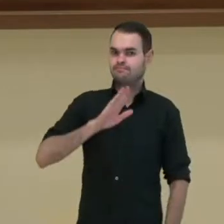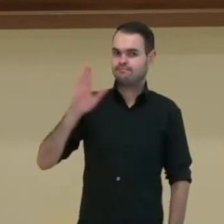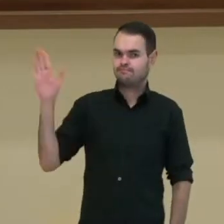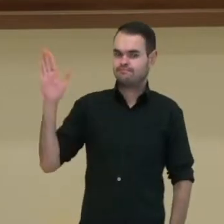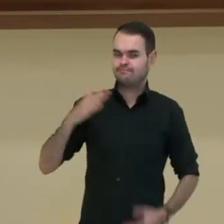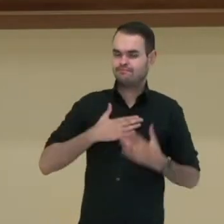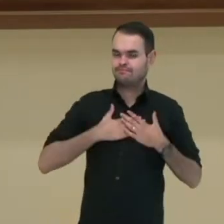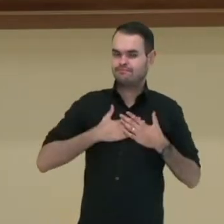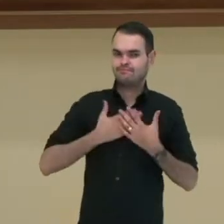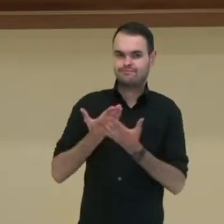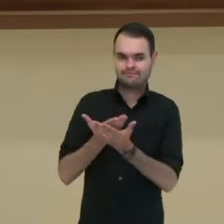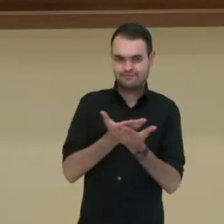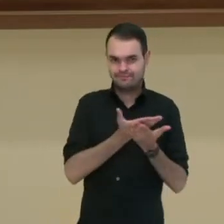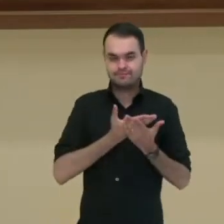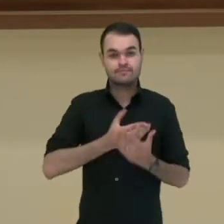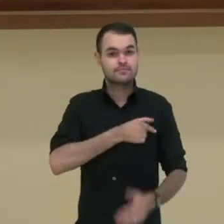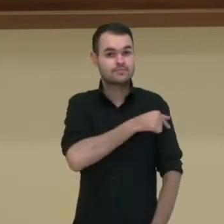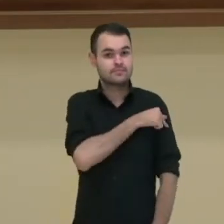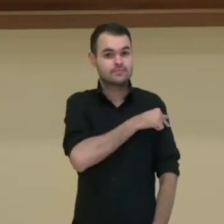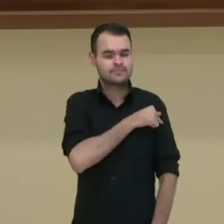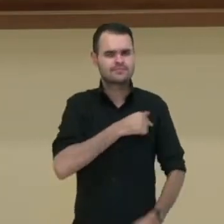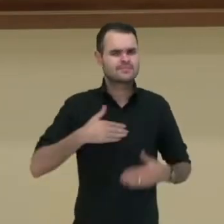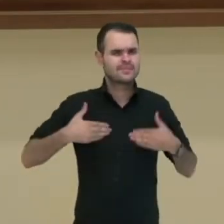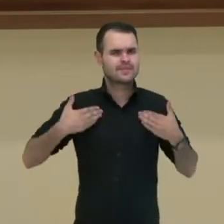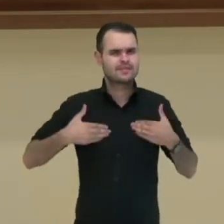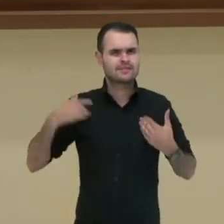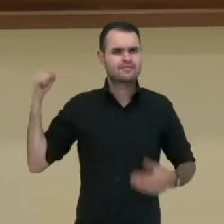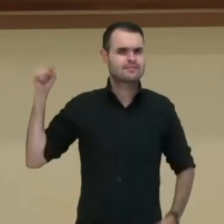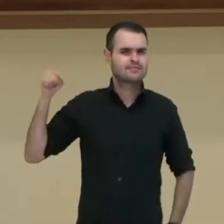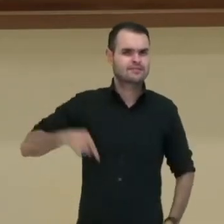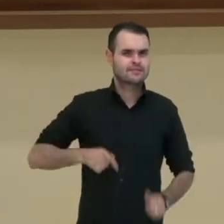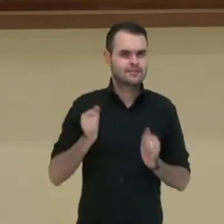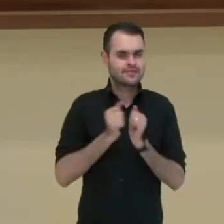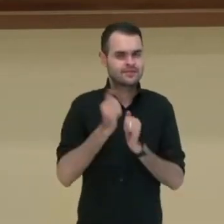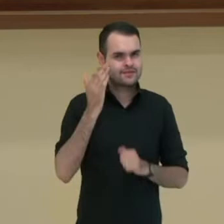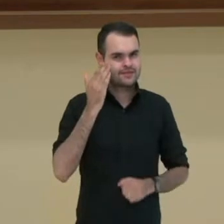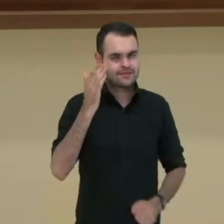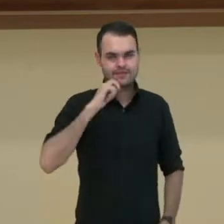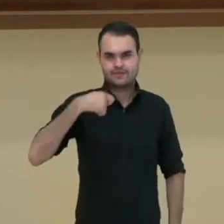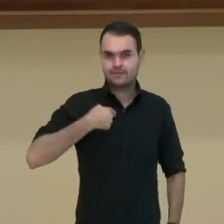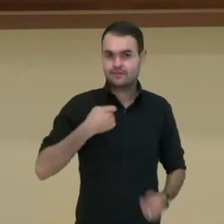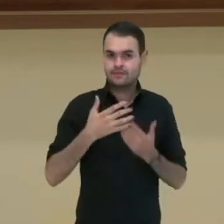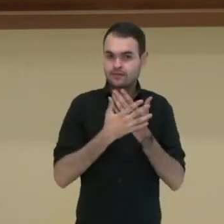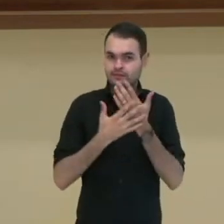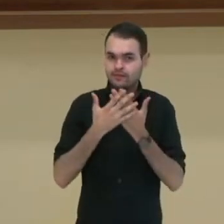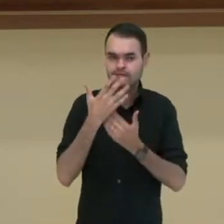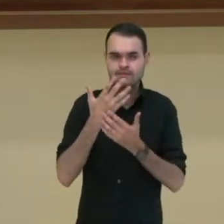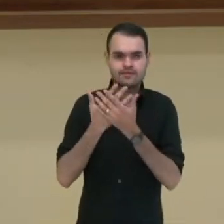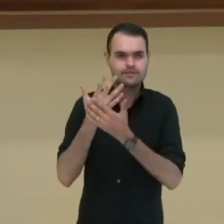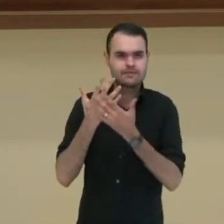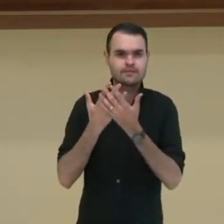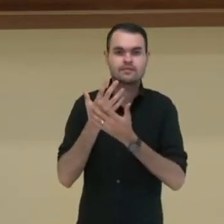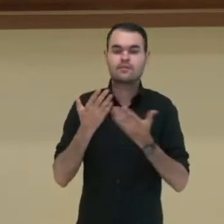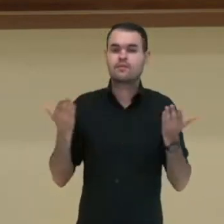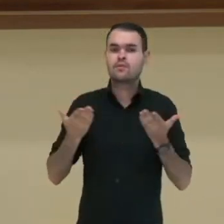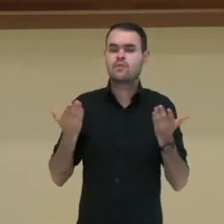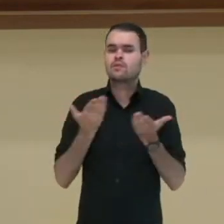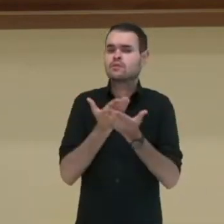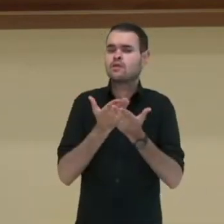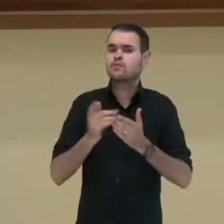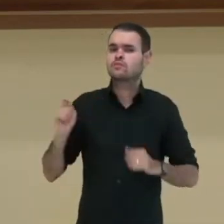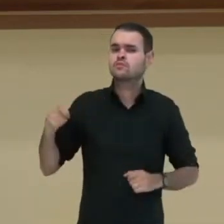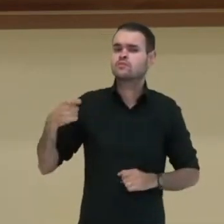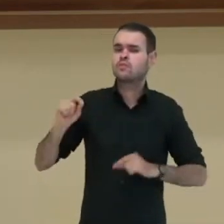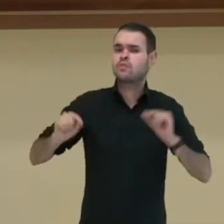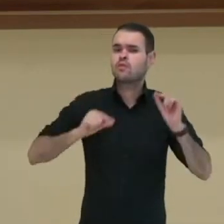Olá, queridos alunos do 7º ano, que alegria estar aqui com você, viu? Sou a professora Elisângela. Hoje nós vamos ter uma aula sobre